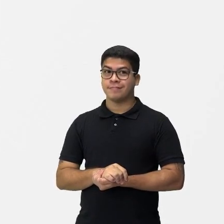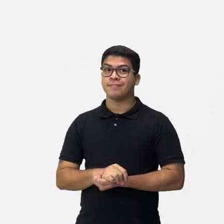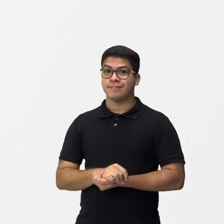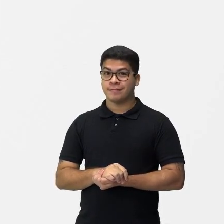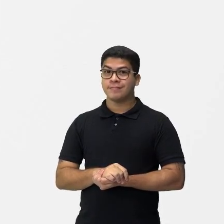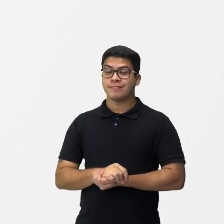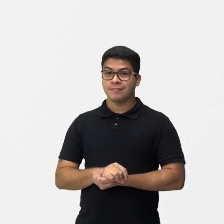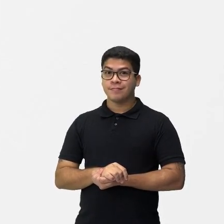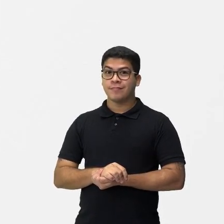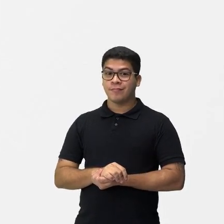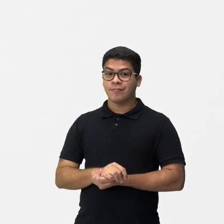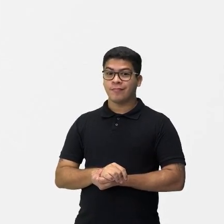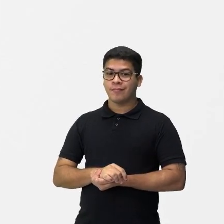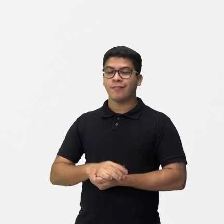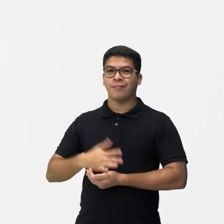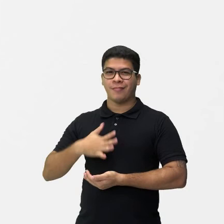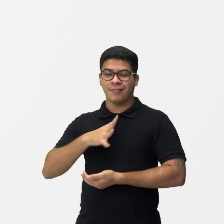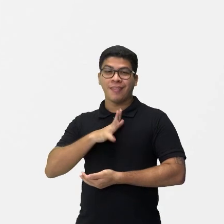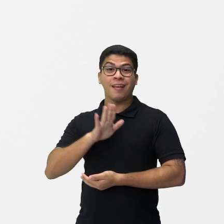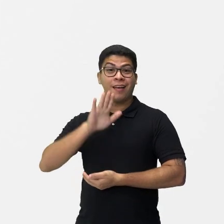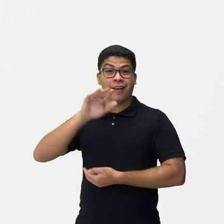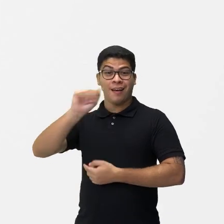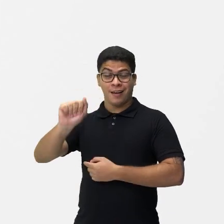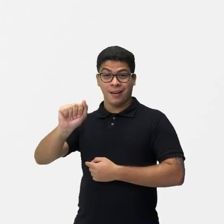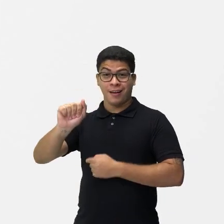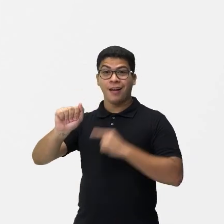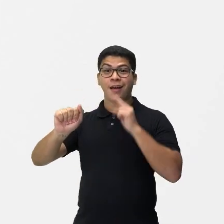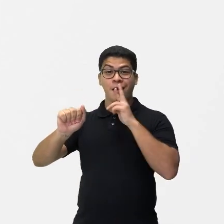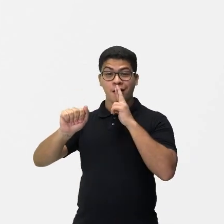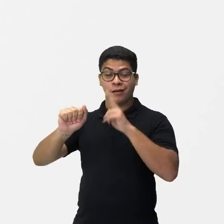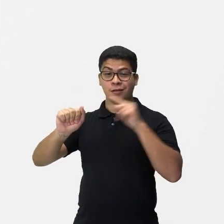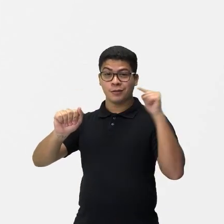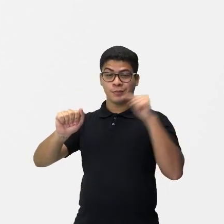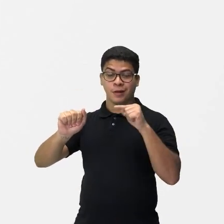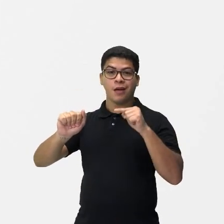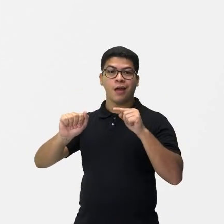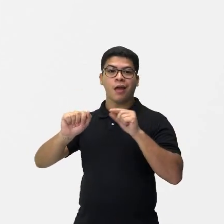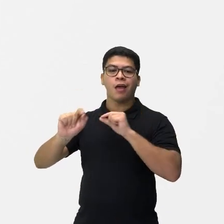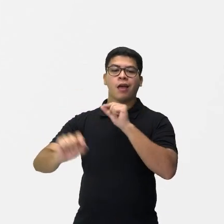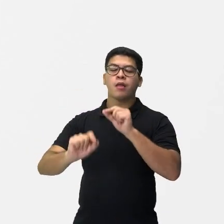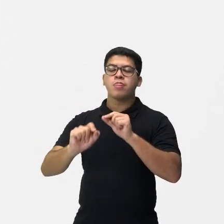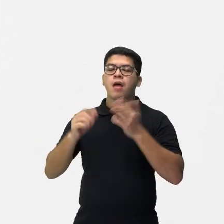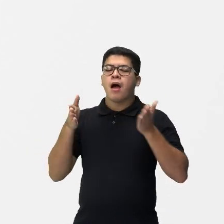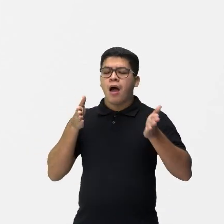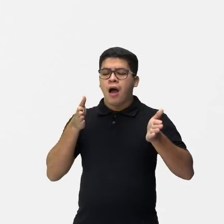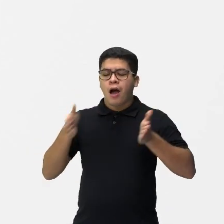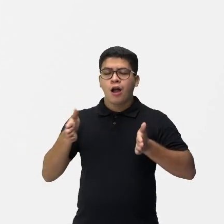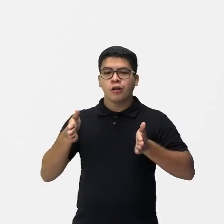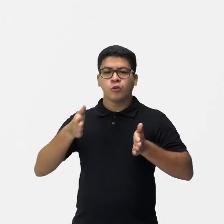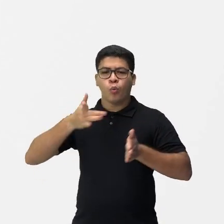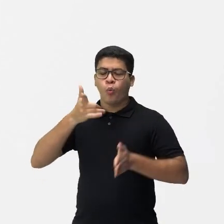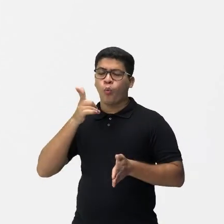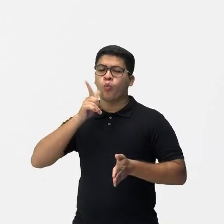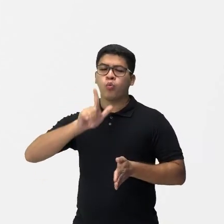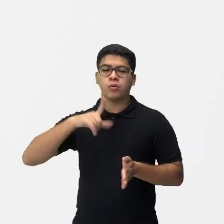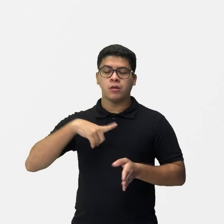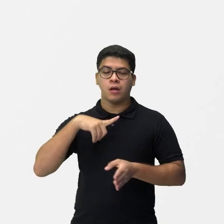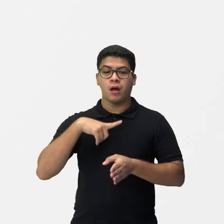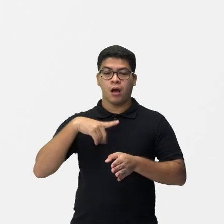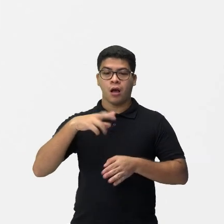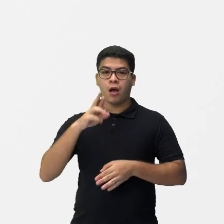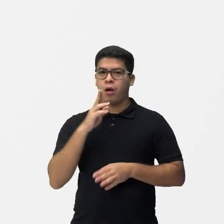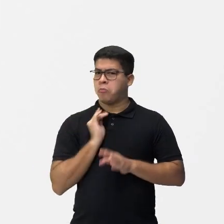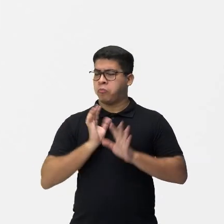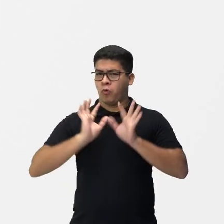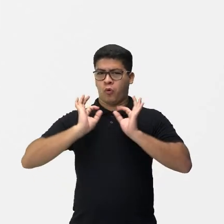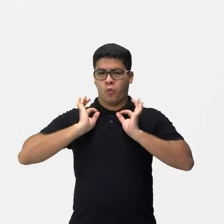Letra A de amo muito tudo isso, né? Garantir a neutralidade da União Soviética no começo